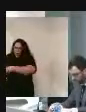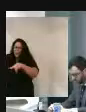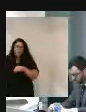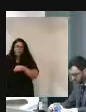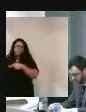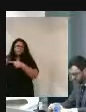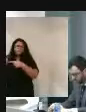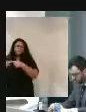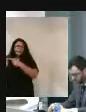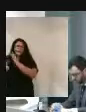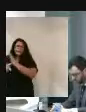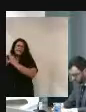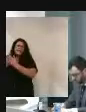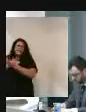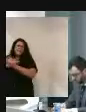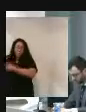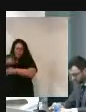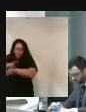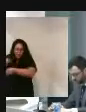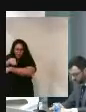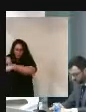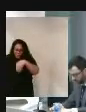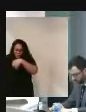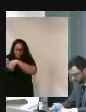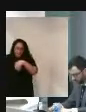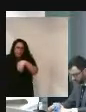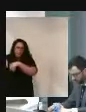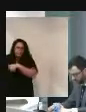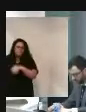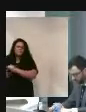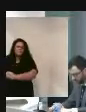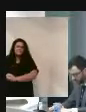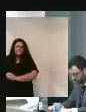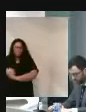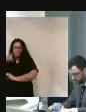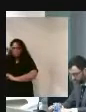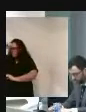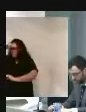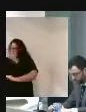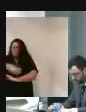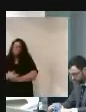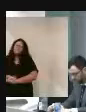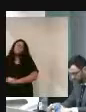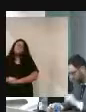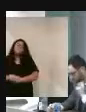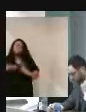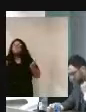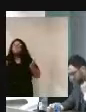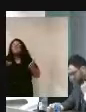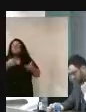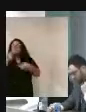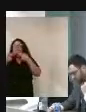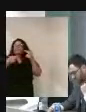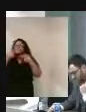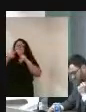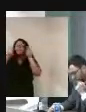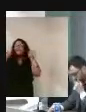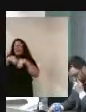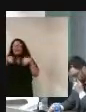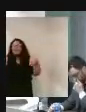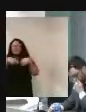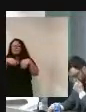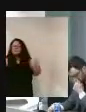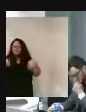areia. Pode passar, por favor? Bom, eu estou falando de areia, né? E, ao mesmo